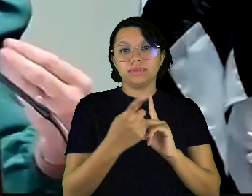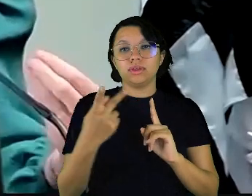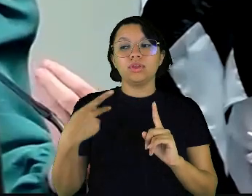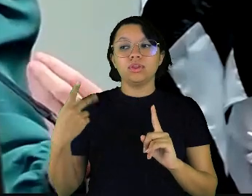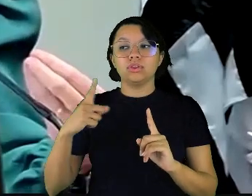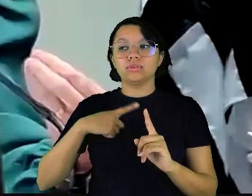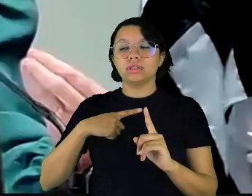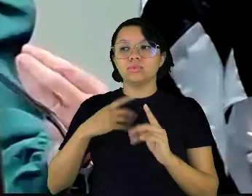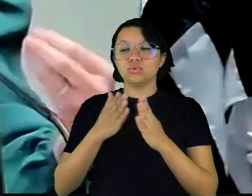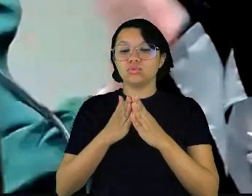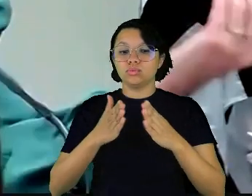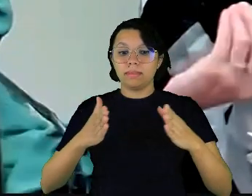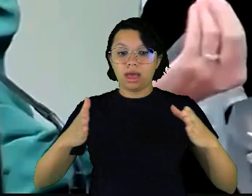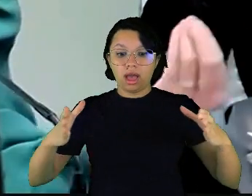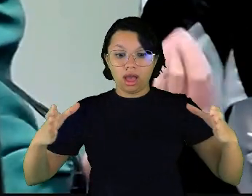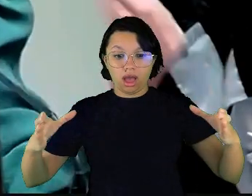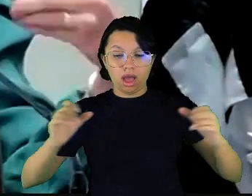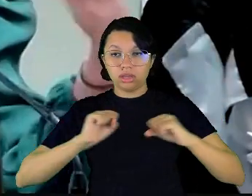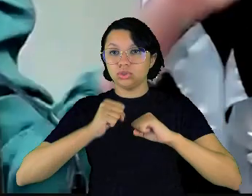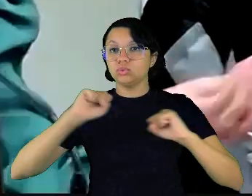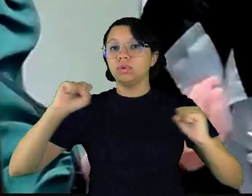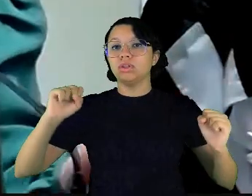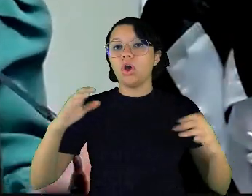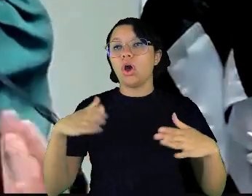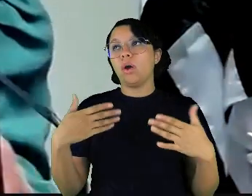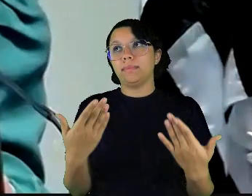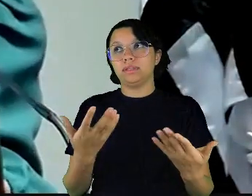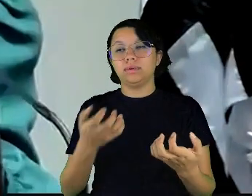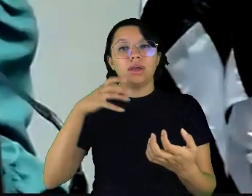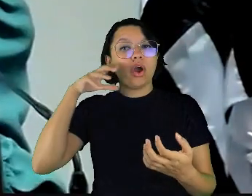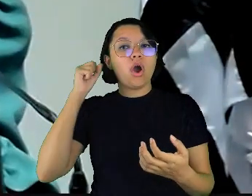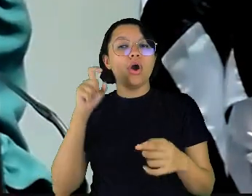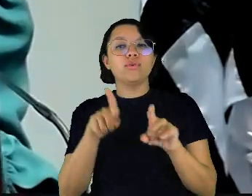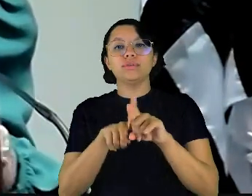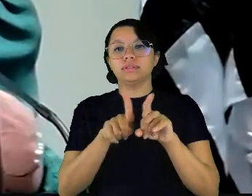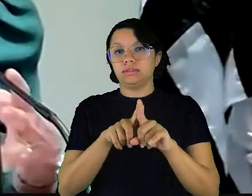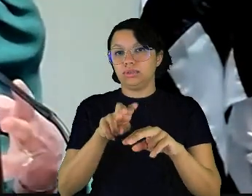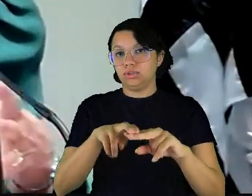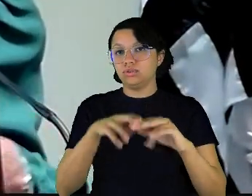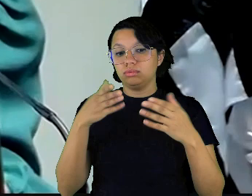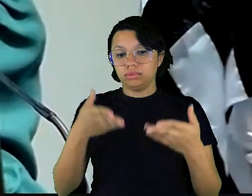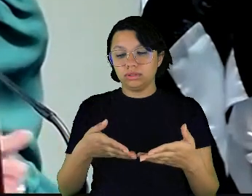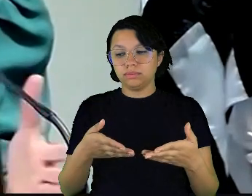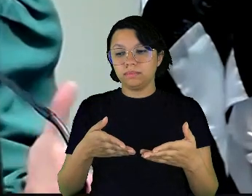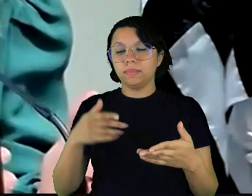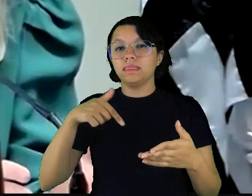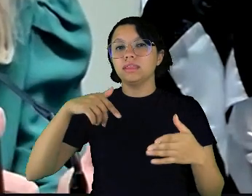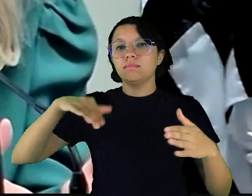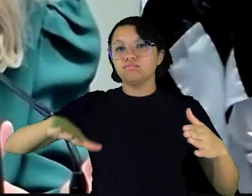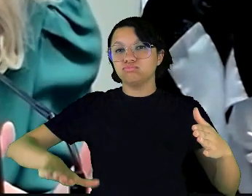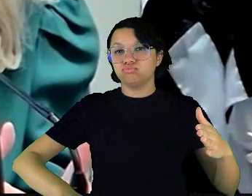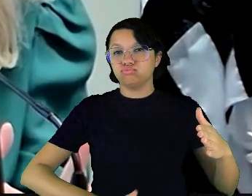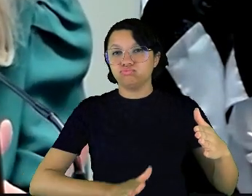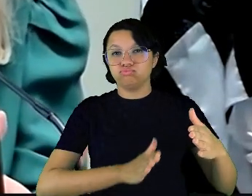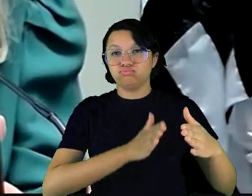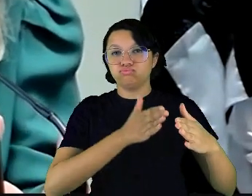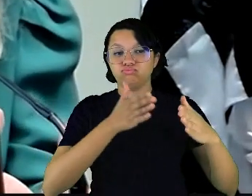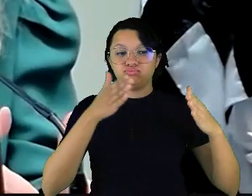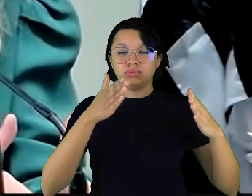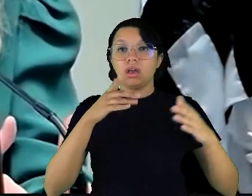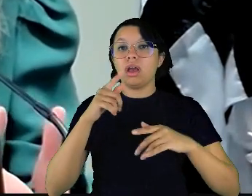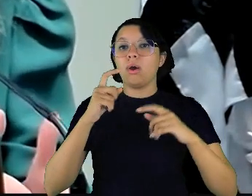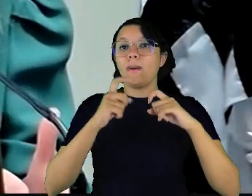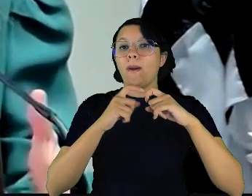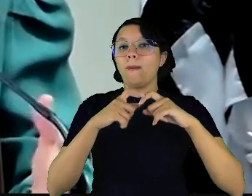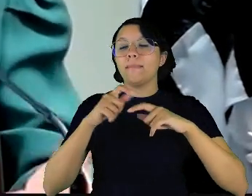temos um abismo. Então, eu queria ouvi-lo também sobre isso, porque nesse abismo, o médico do trabalho